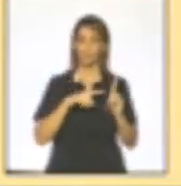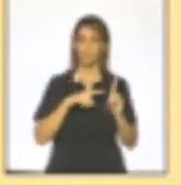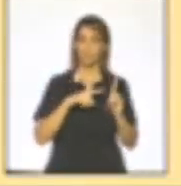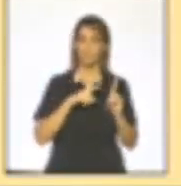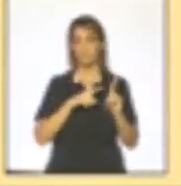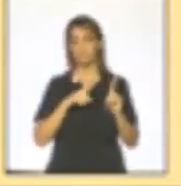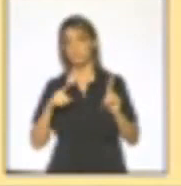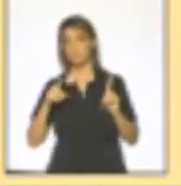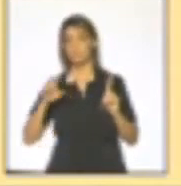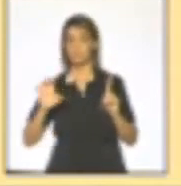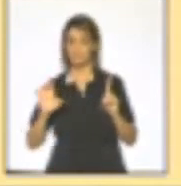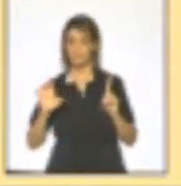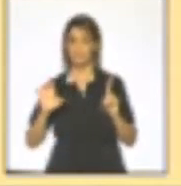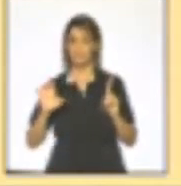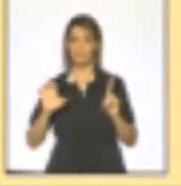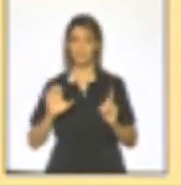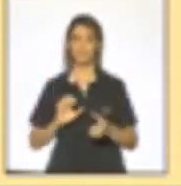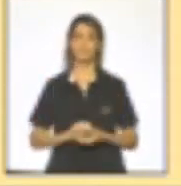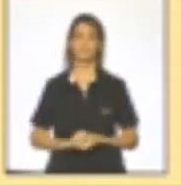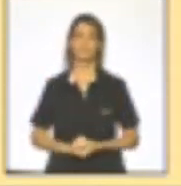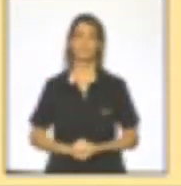esquerda.